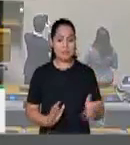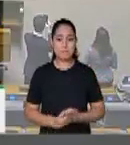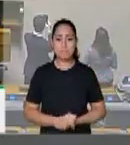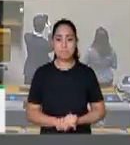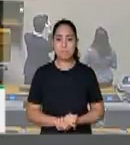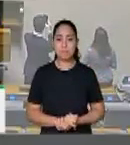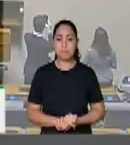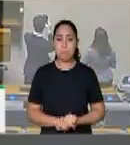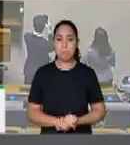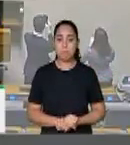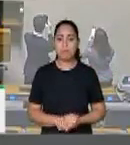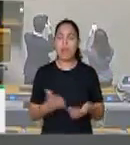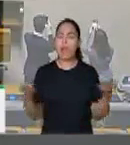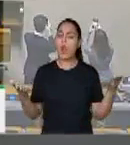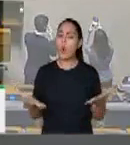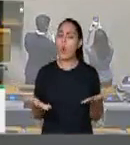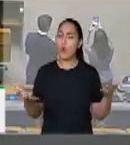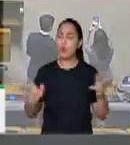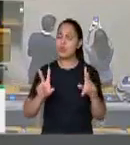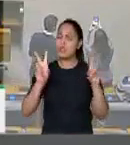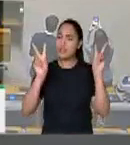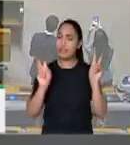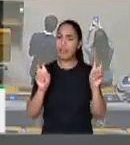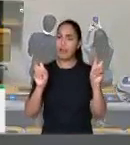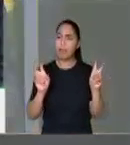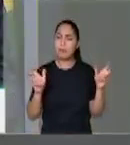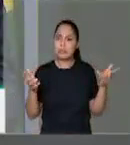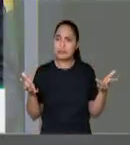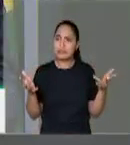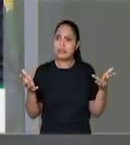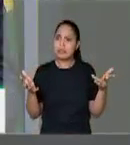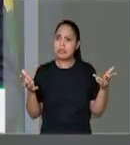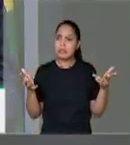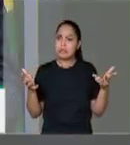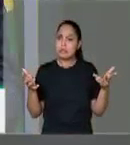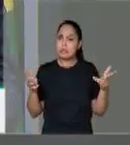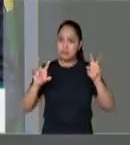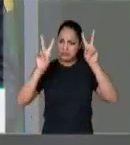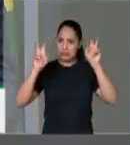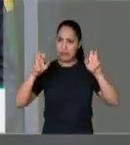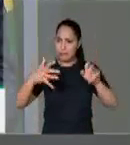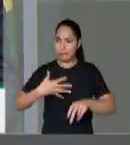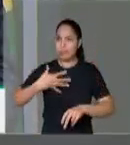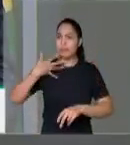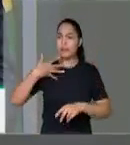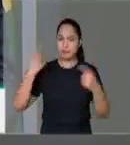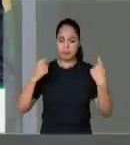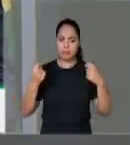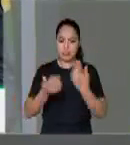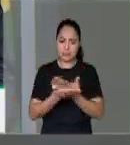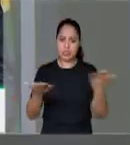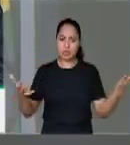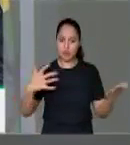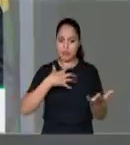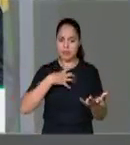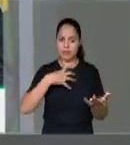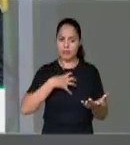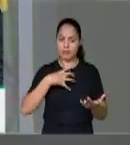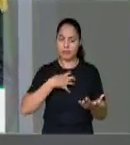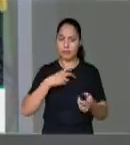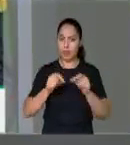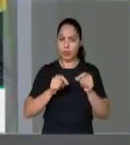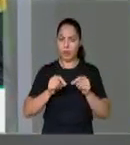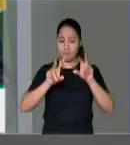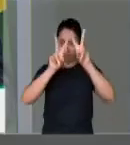Bom, eu acho que a gente tem que estar aqui hoje para falar sobre um tema que deveria ser um tema de orgulho para todos nós, que é o Museu